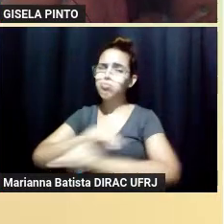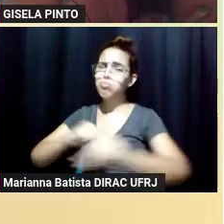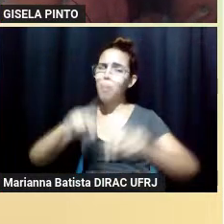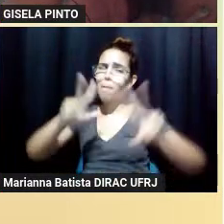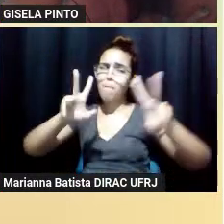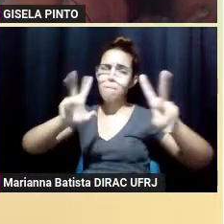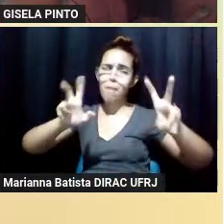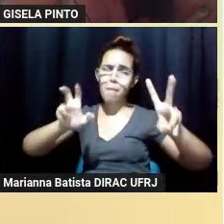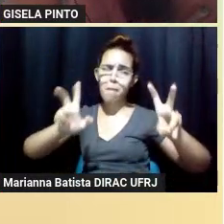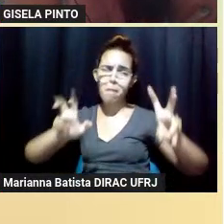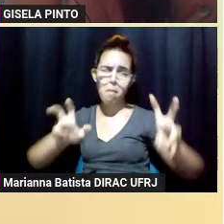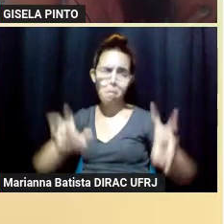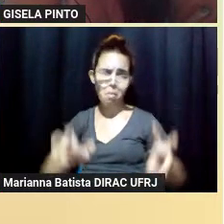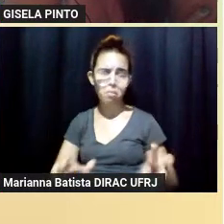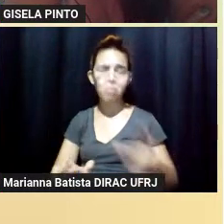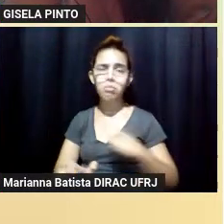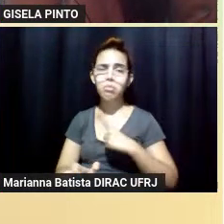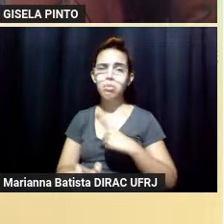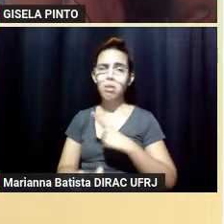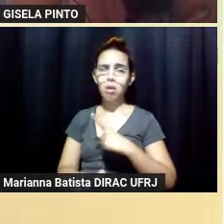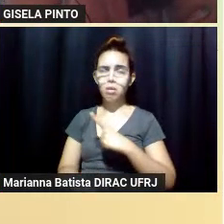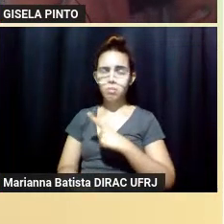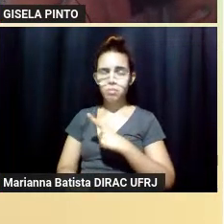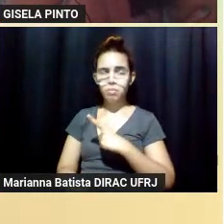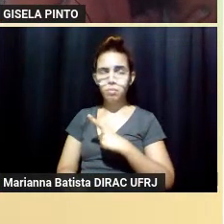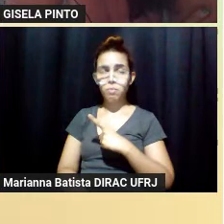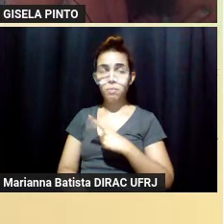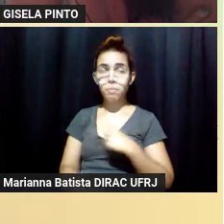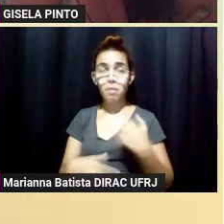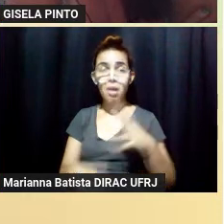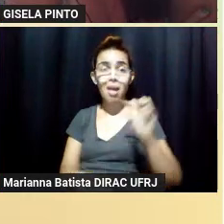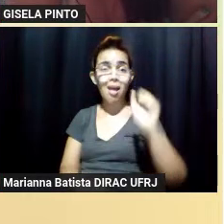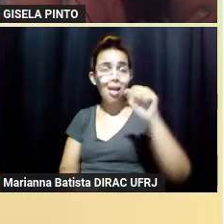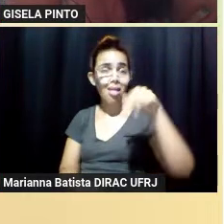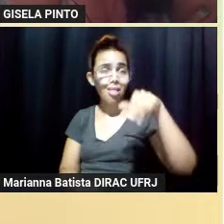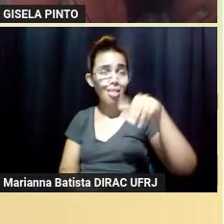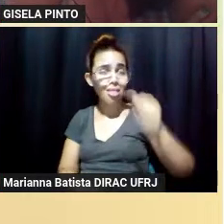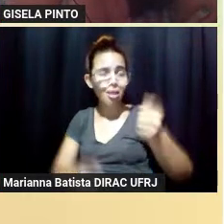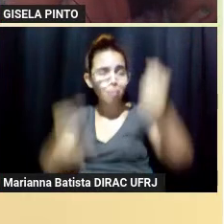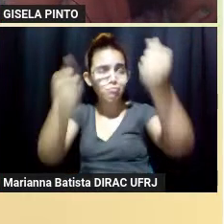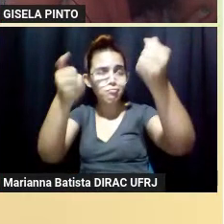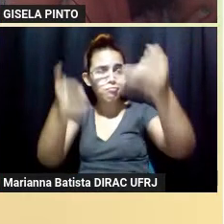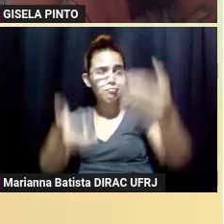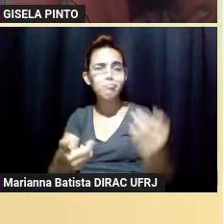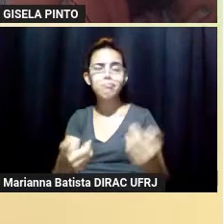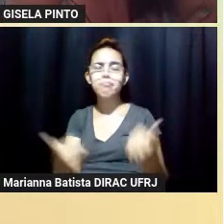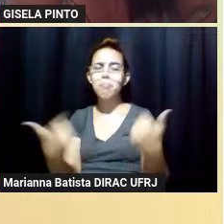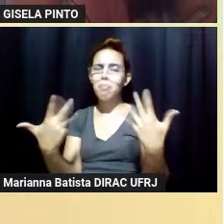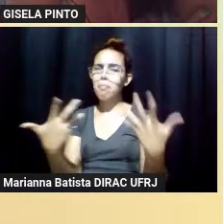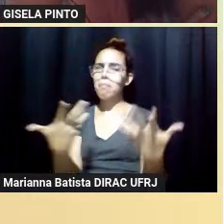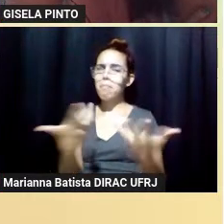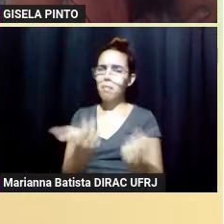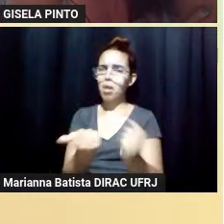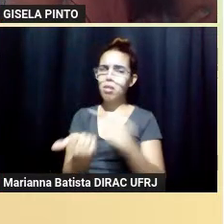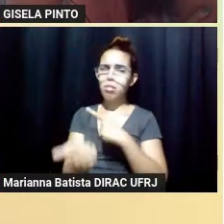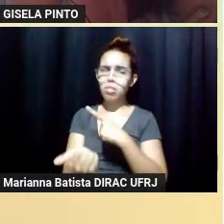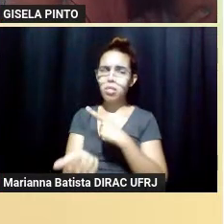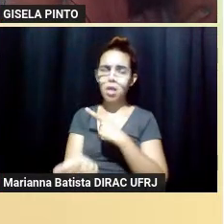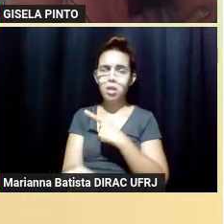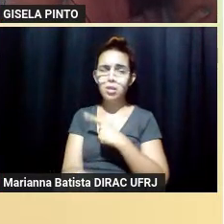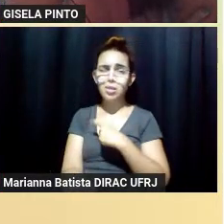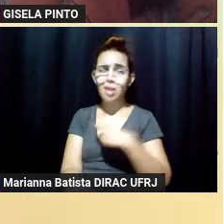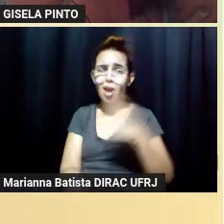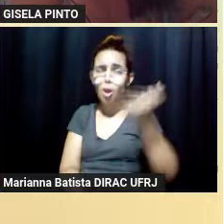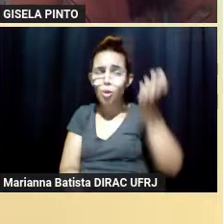Ana falou muito bem, né? Compartilhou muito bem, a Clélia também. A culpa, né? É como se a culpa fosse nossa